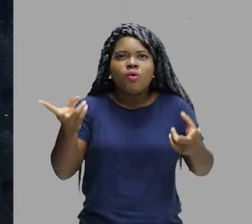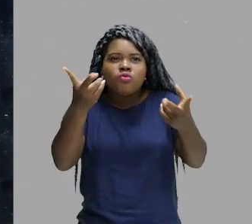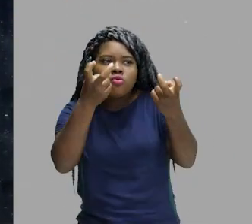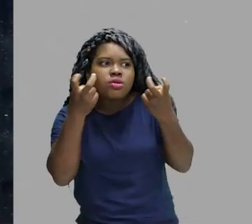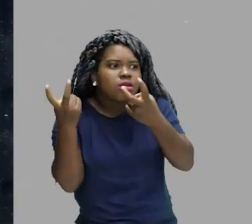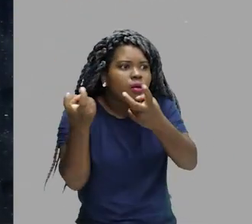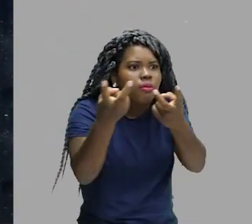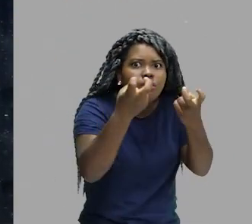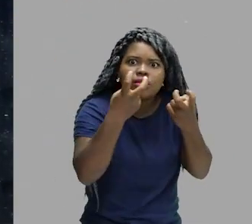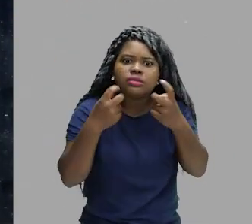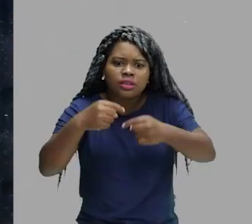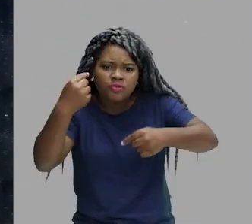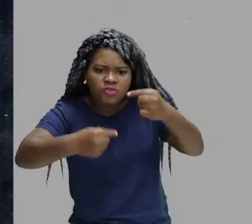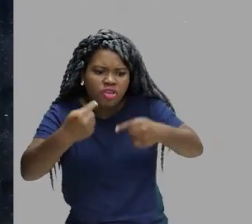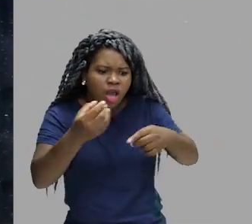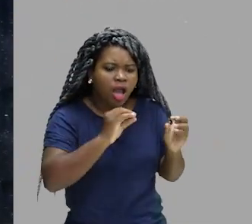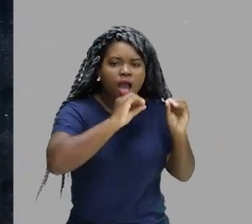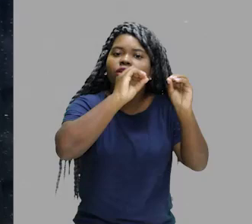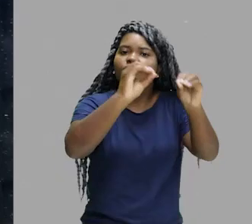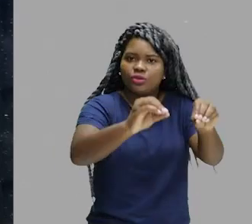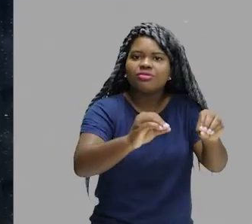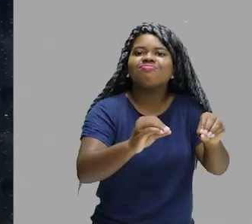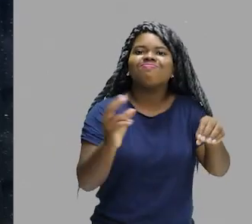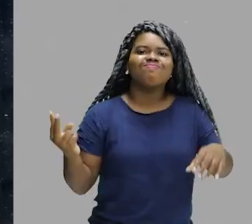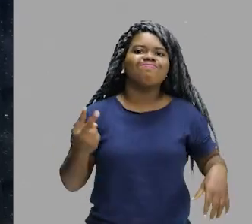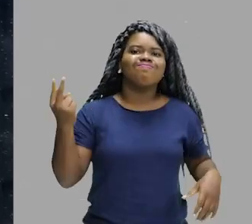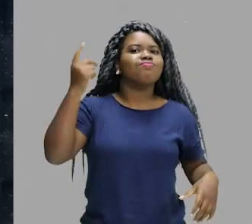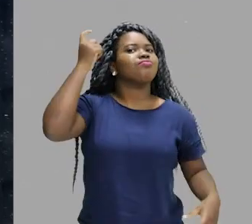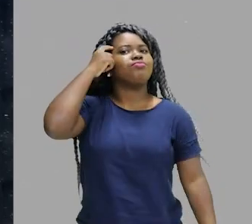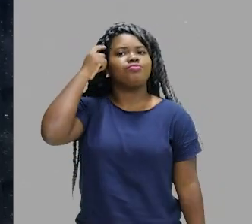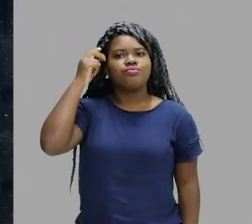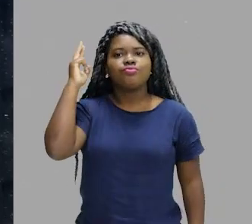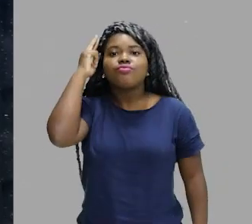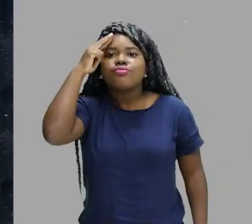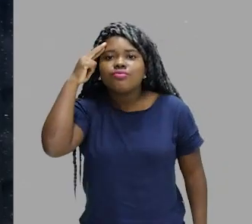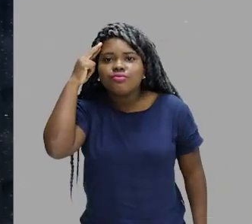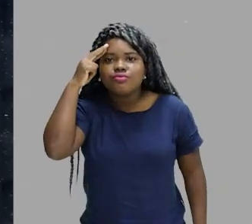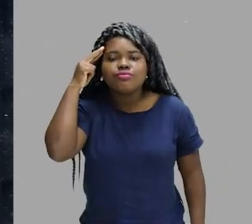a situação, eu vou repensar os valores. Então, o